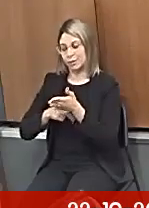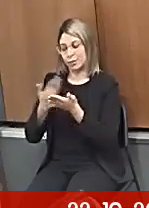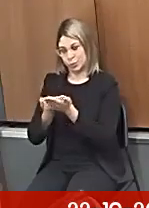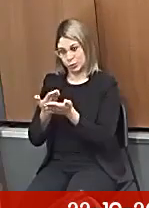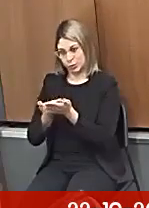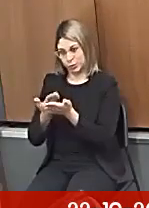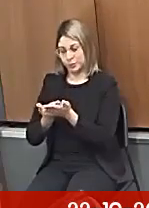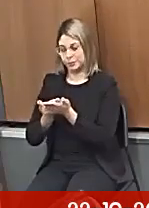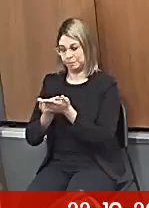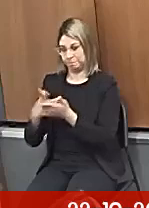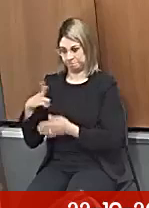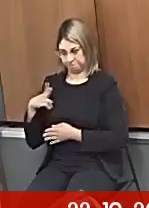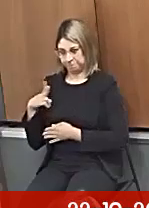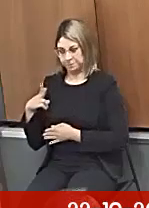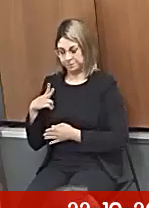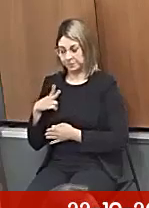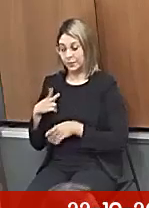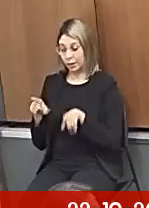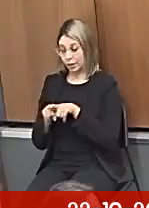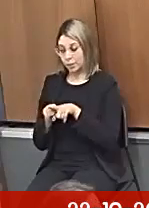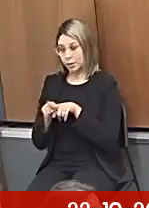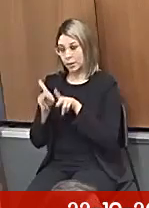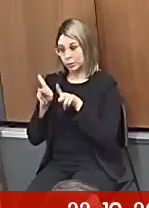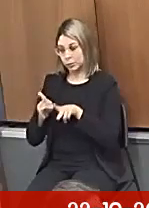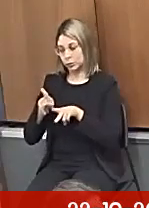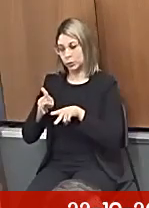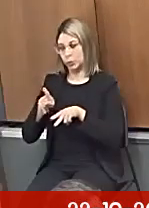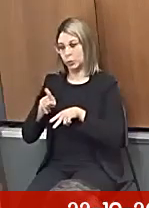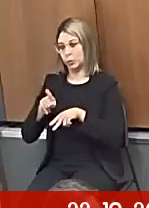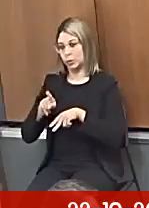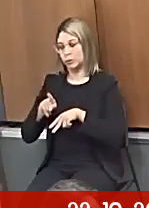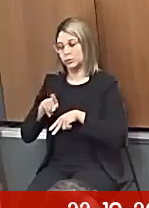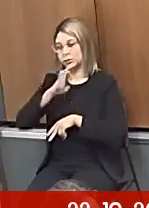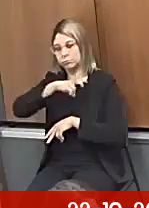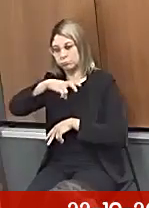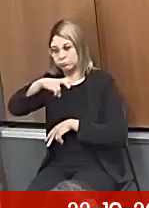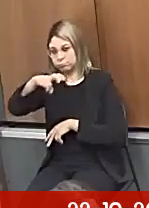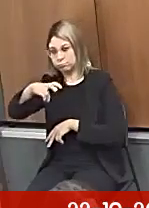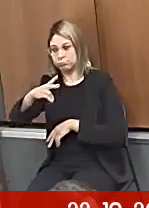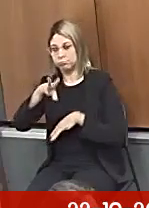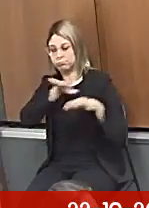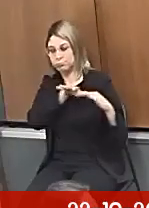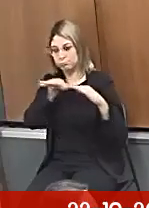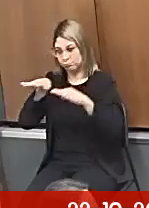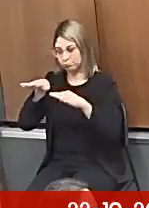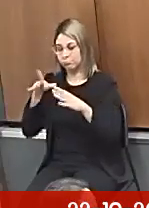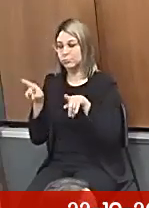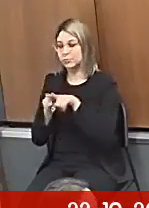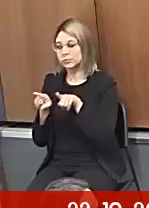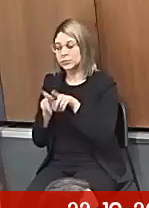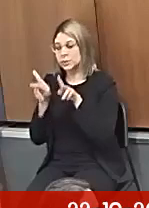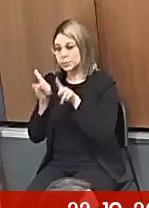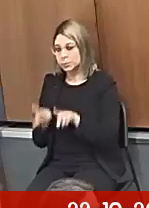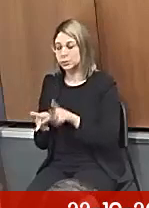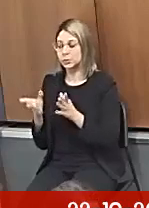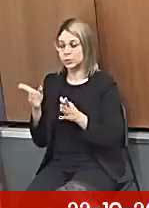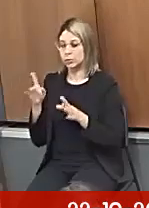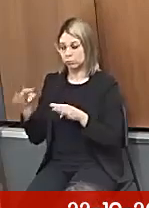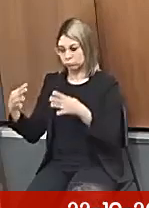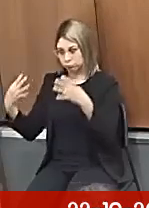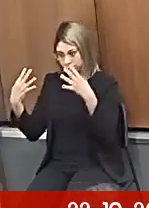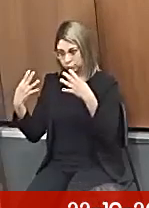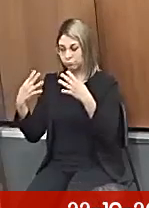Particulares. Todos que estão na galeria e aqueles que nos acompanham pelos canais de comunicação